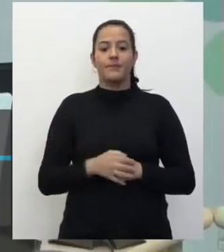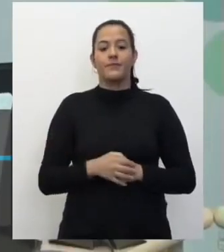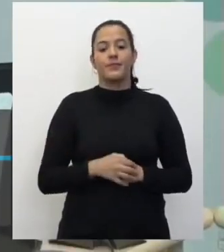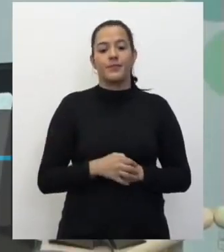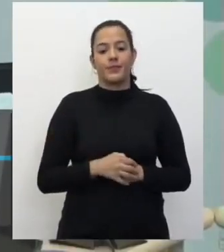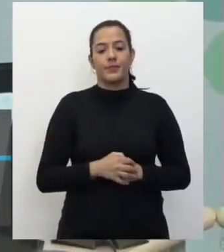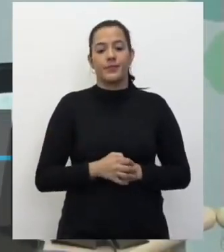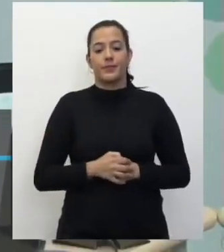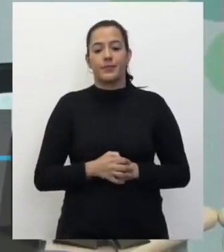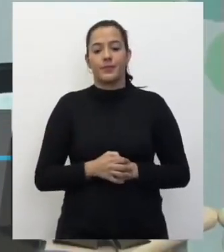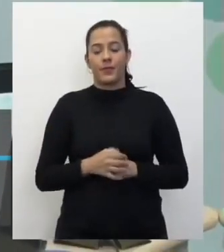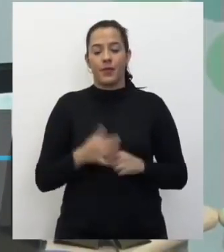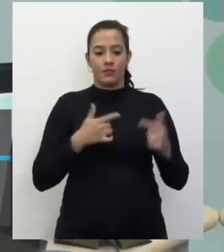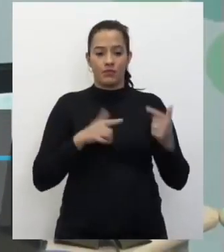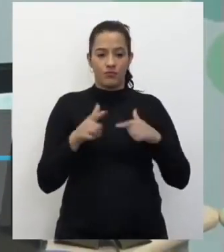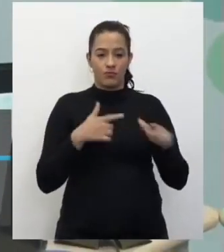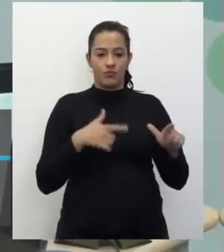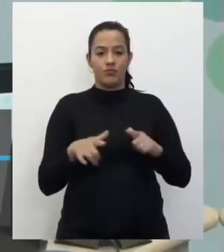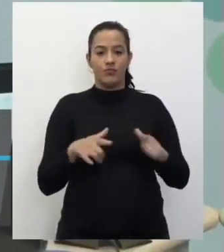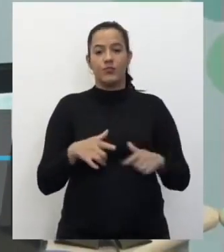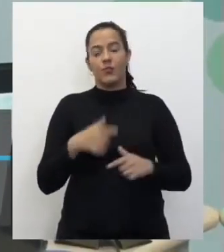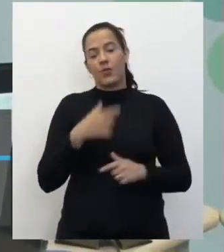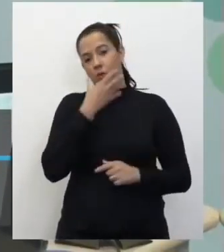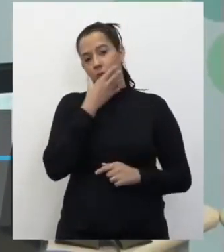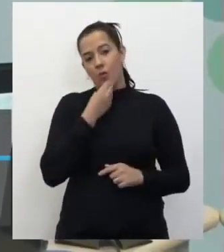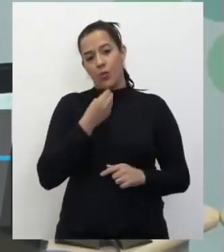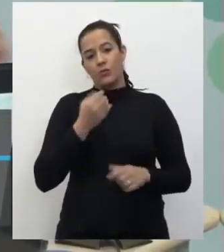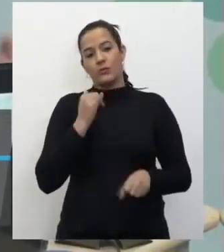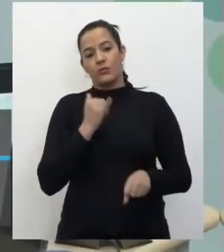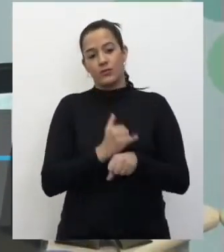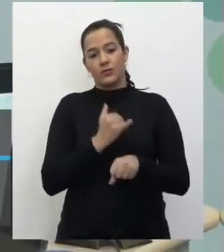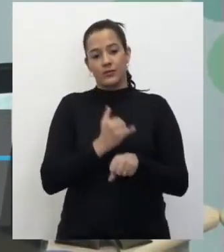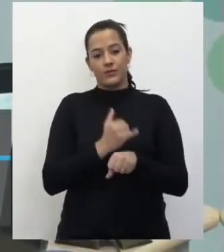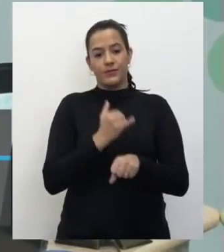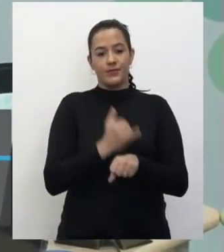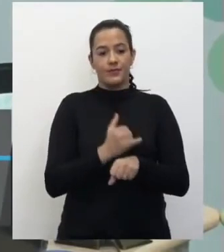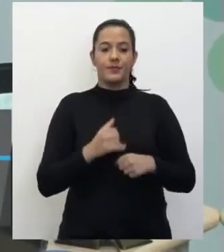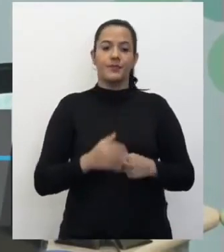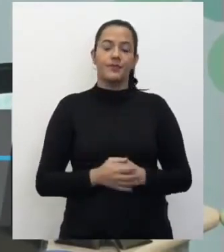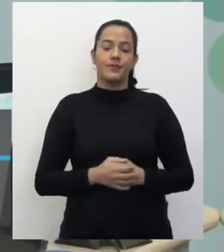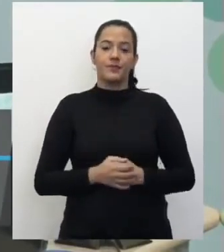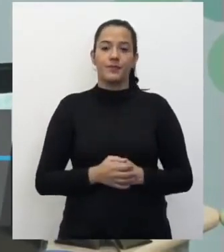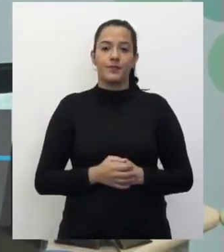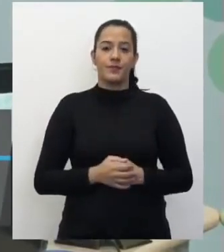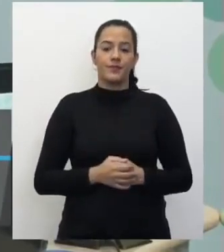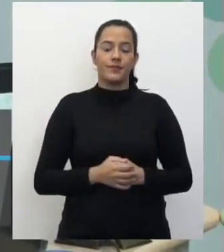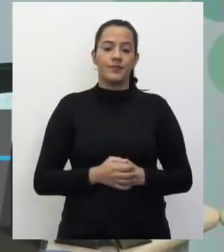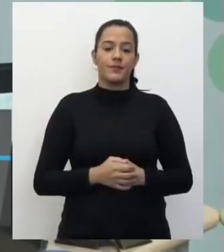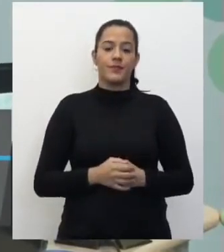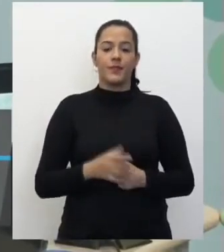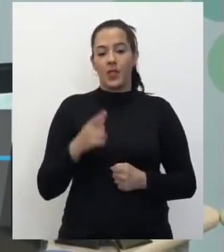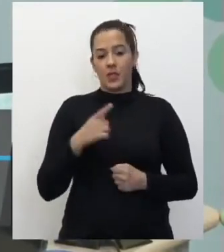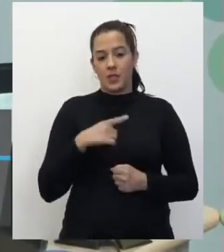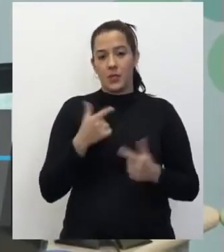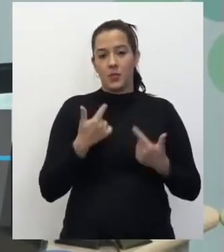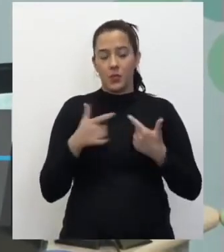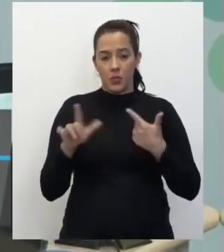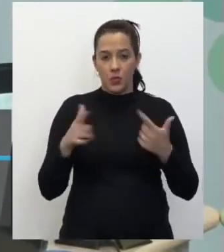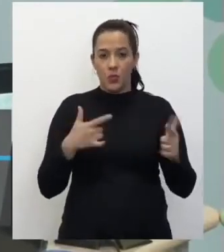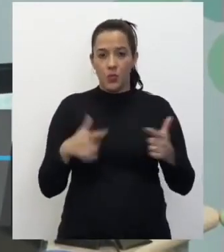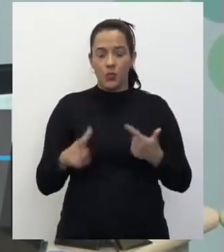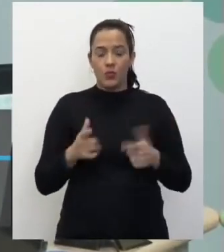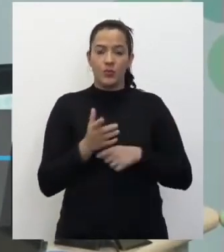tem os outros personagens, Homem de Ferro, Thor, que pra mim, particularmente, eu gosto mais. né? Aí falaram Han Solo do Star Wars, que